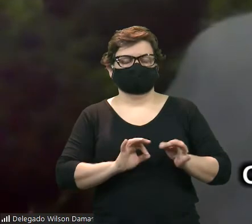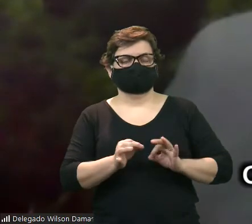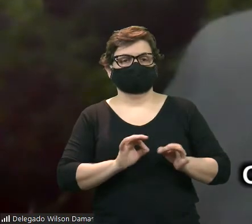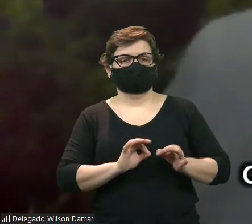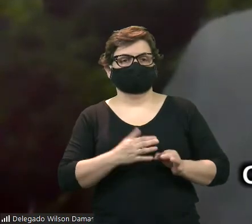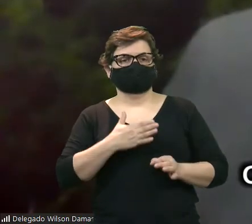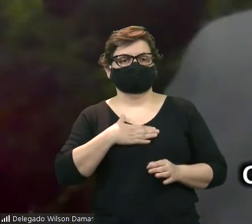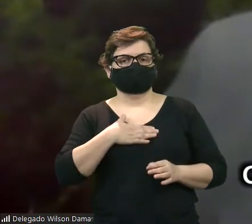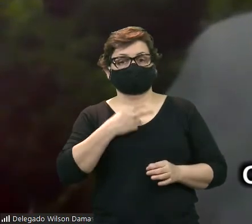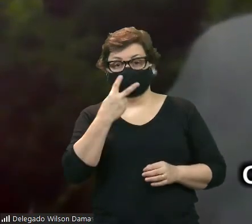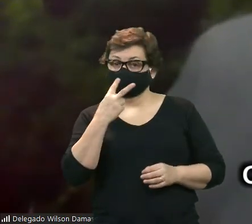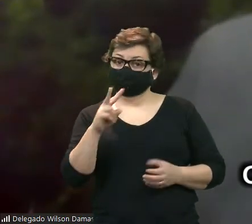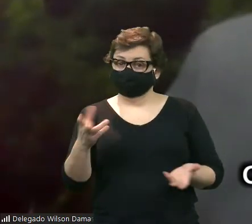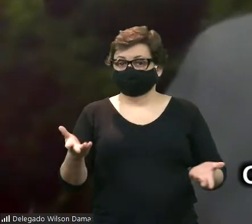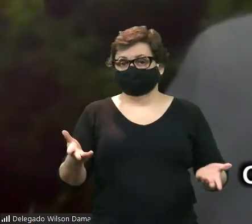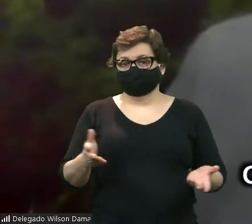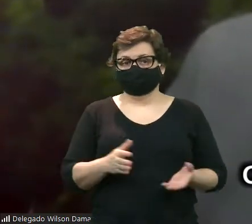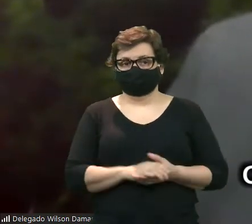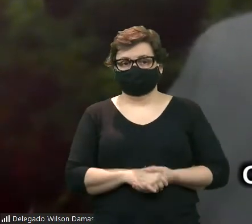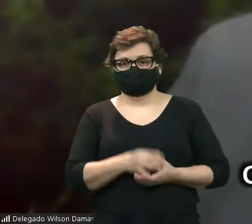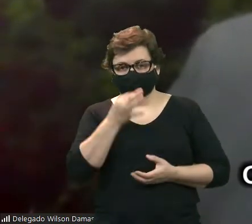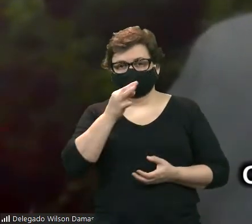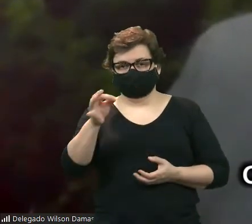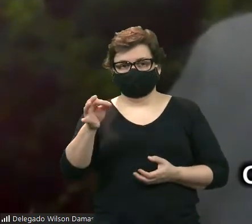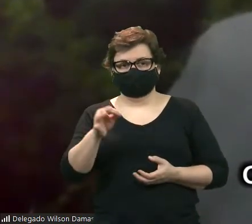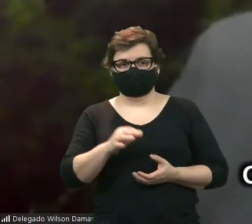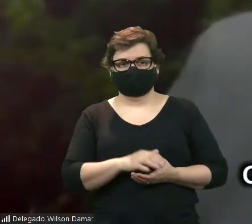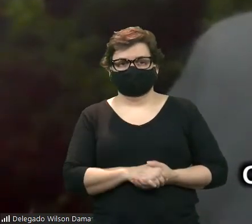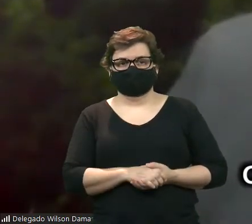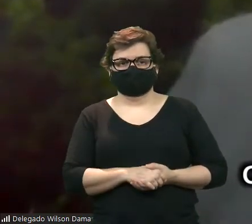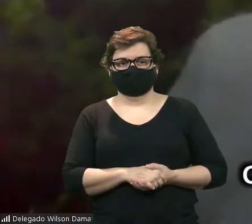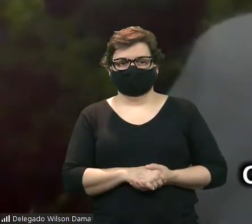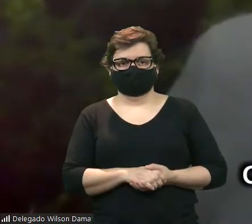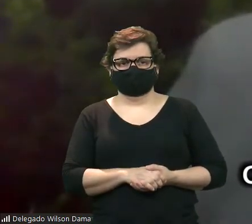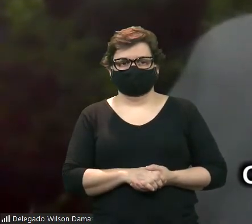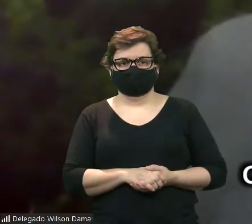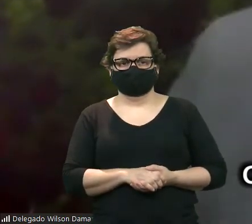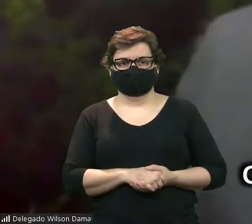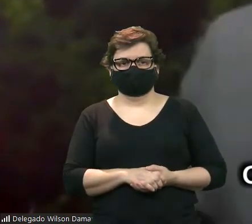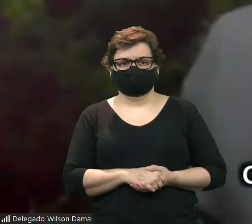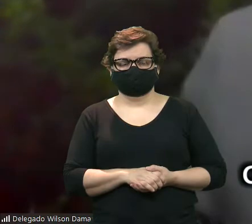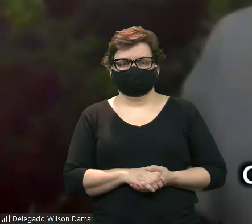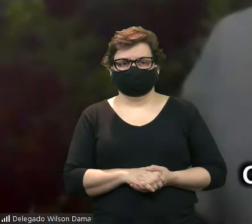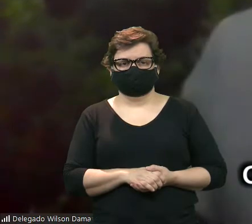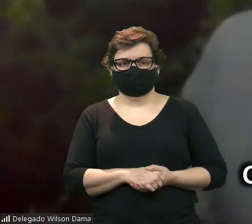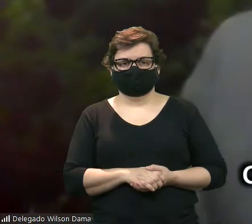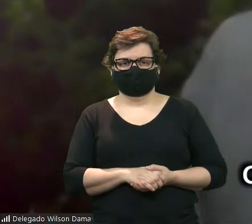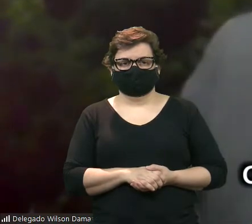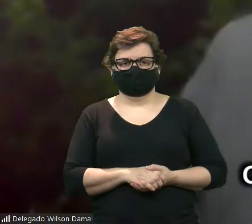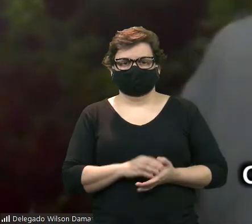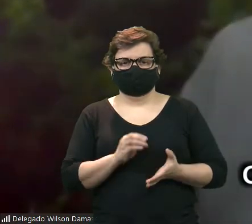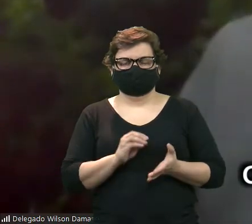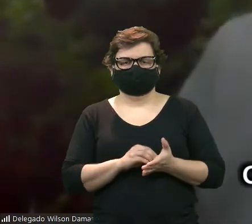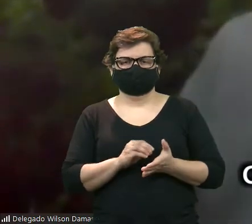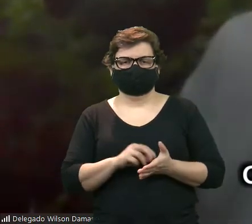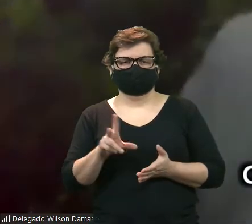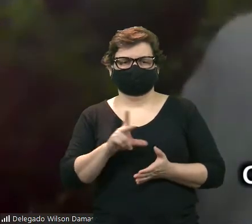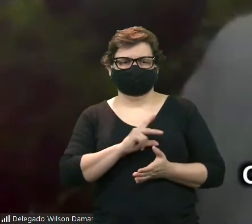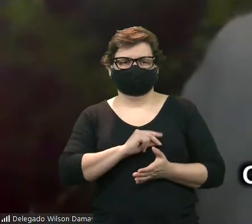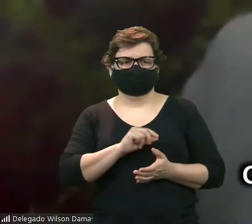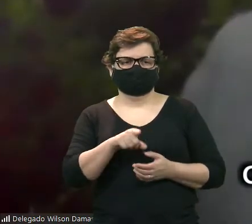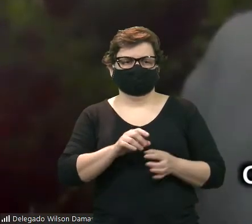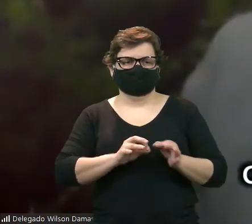na minha visão, o demérito nesse projeto com relação à